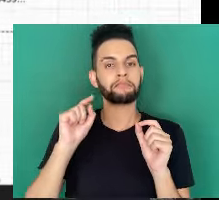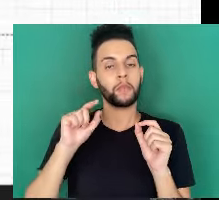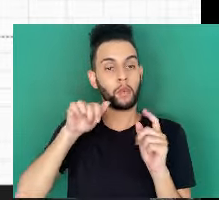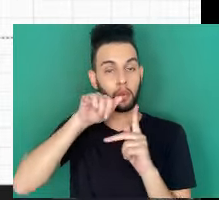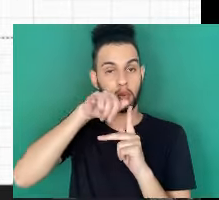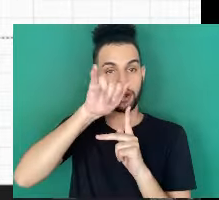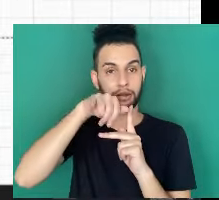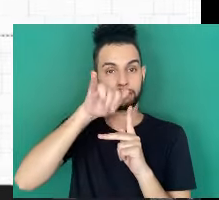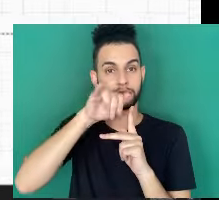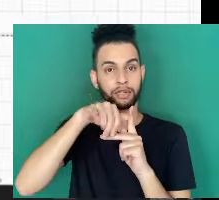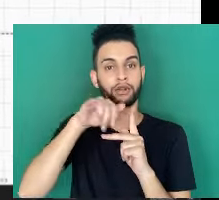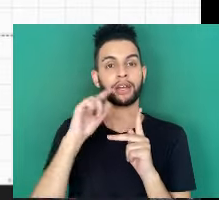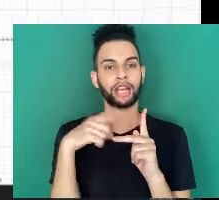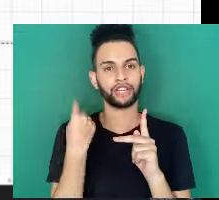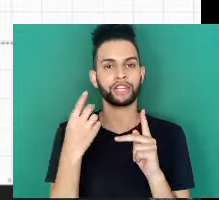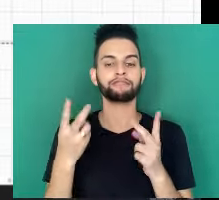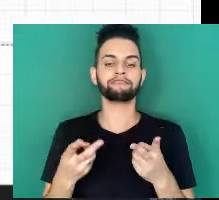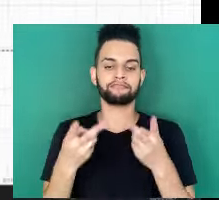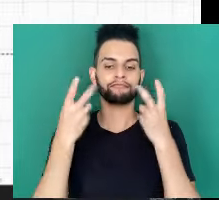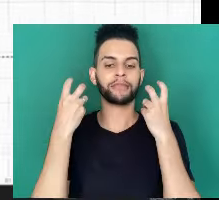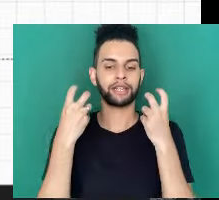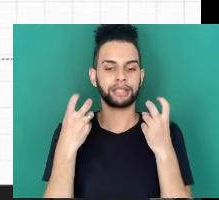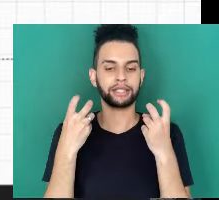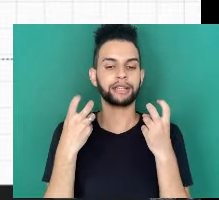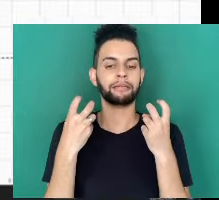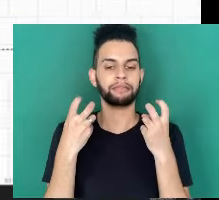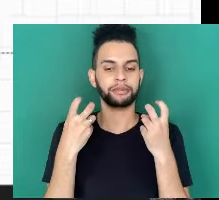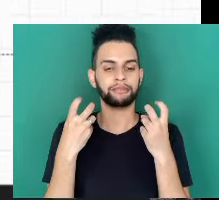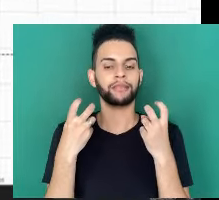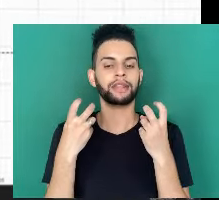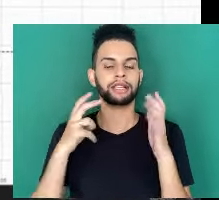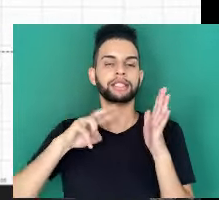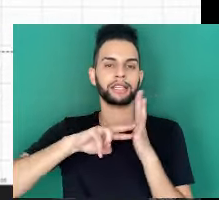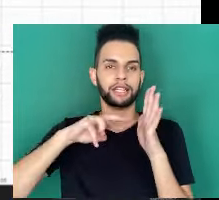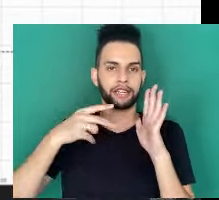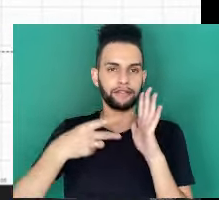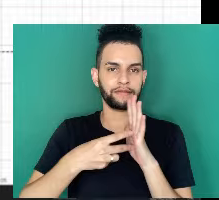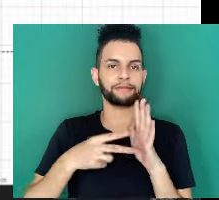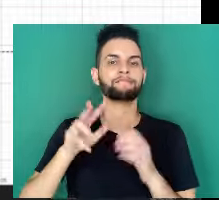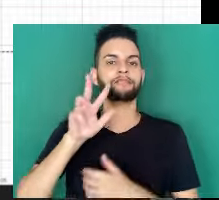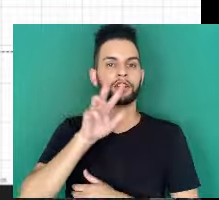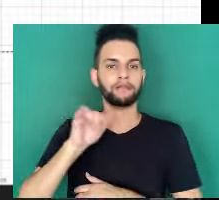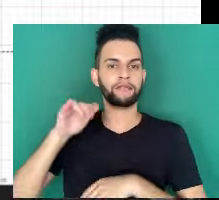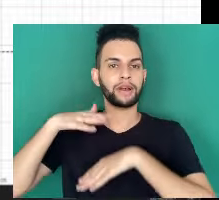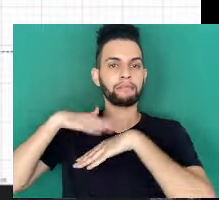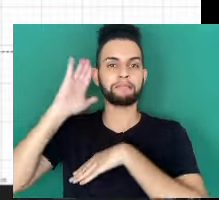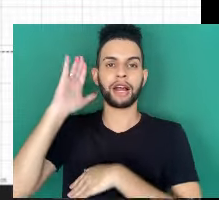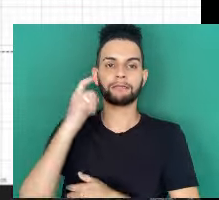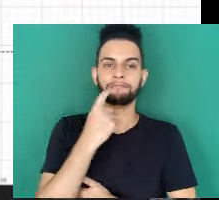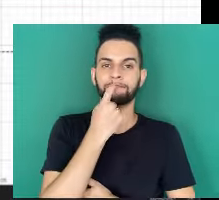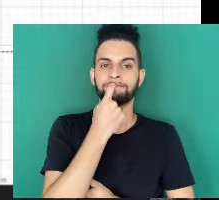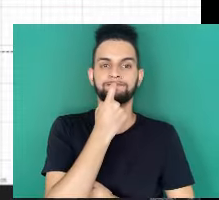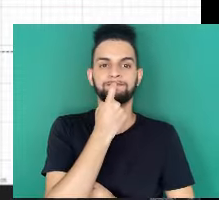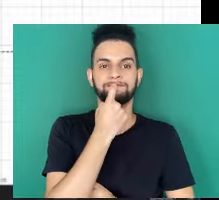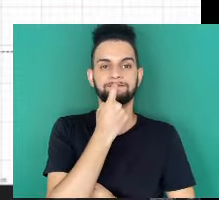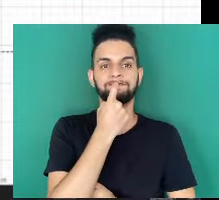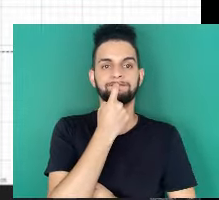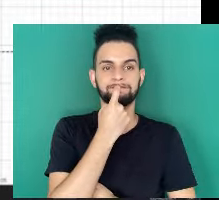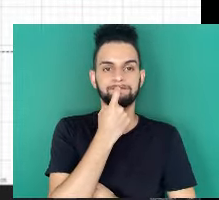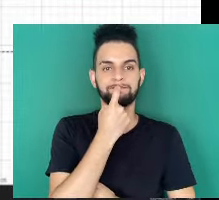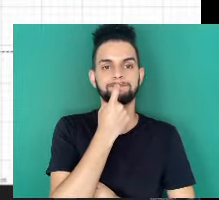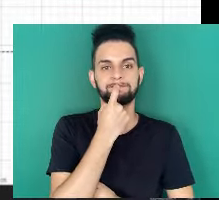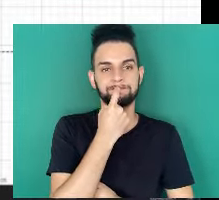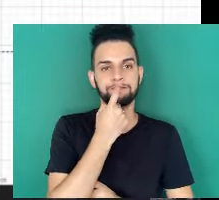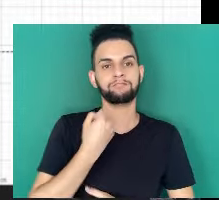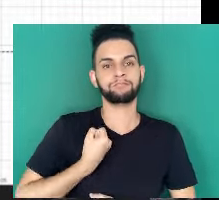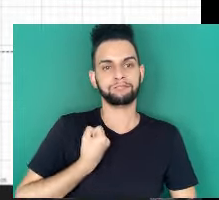exatamente esse que a gente previu, né? Ou seja, ele vai se aproximando